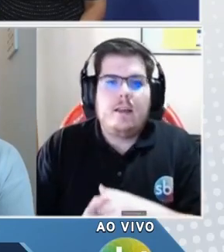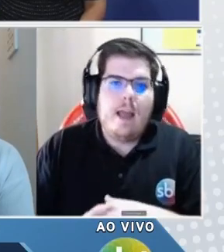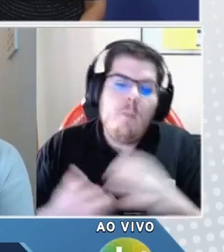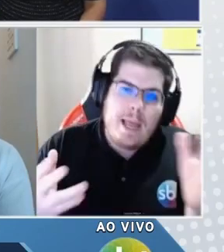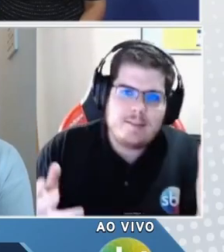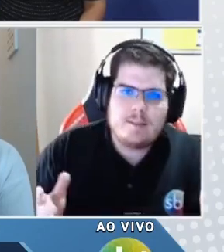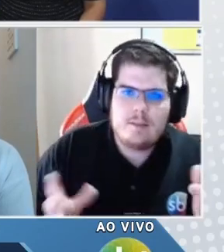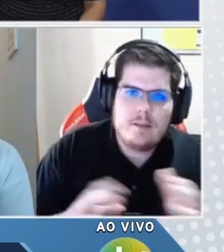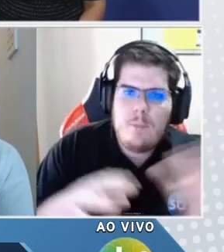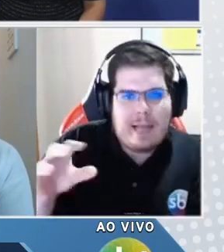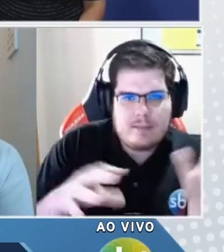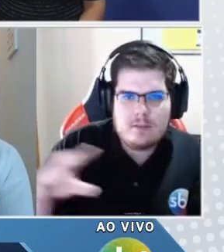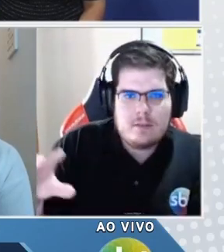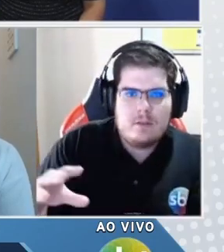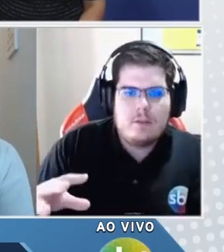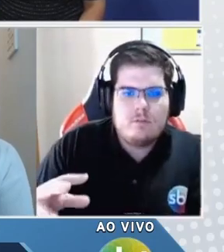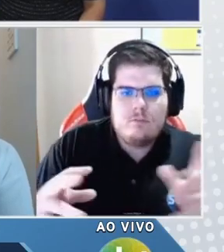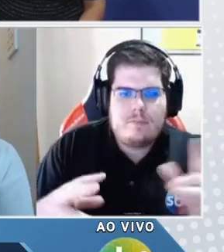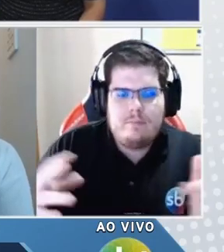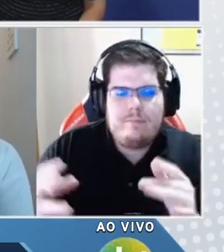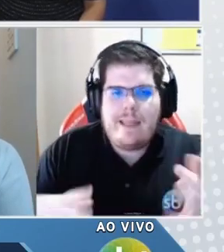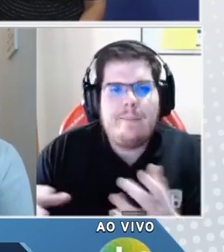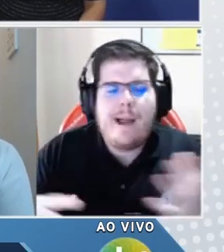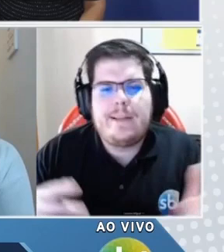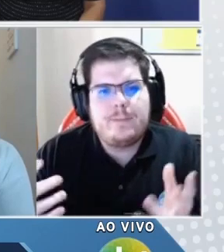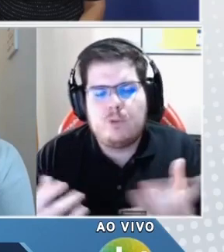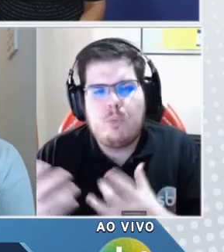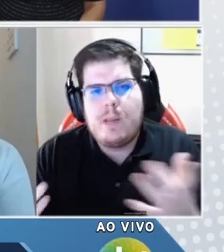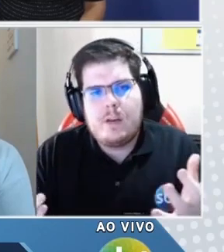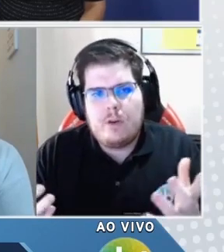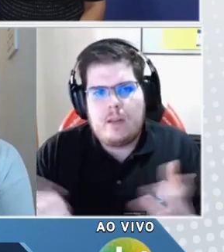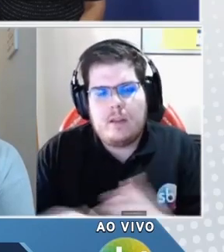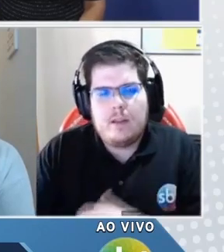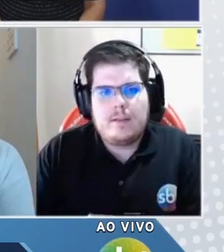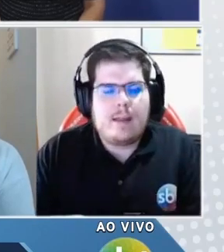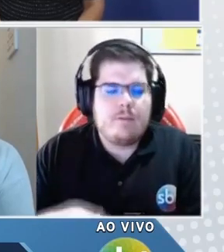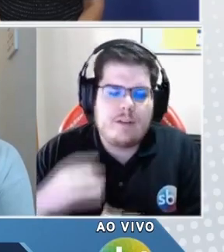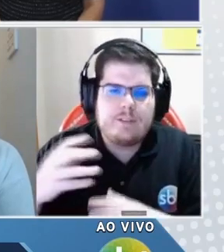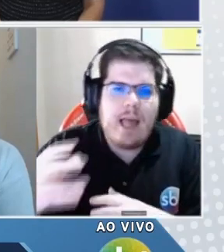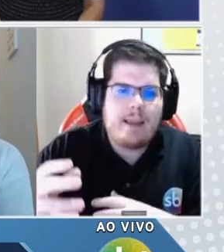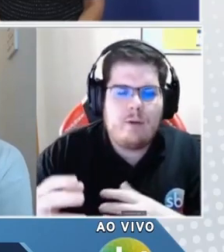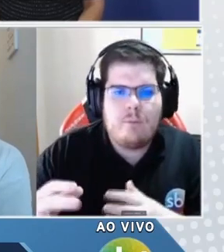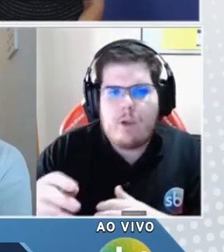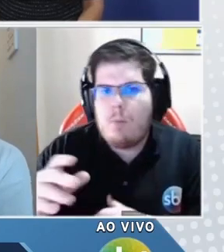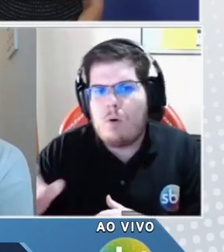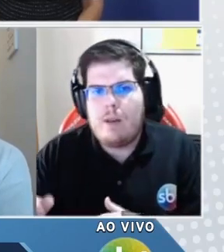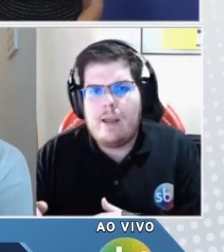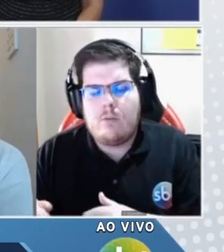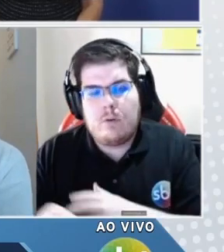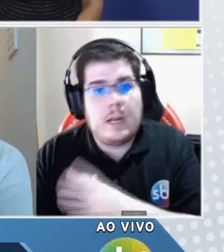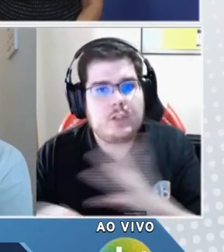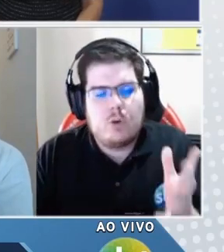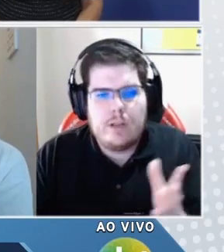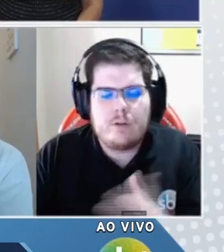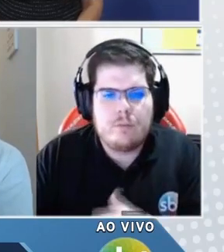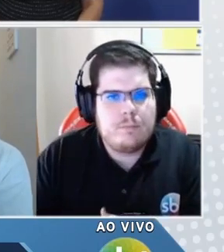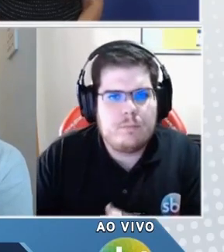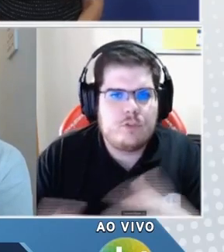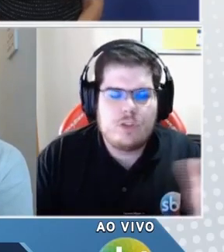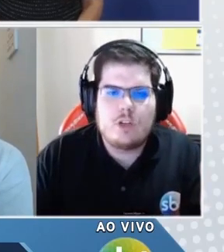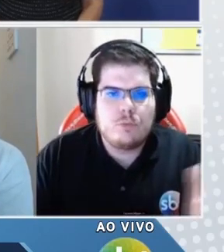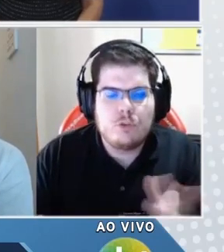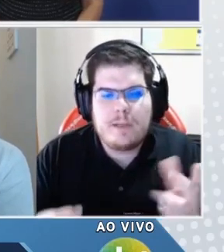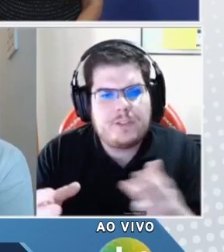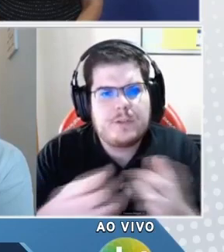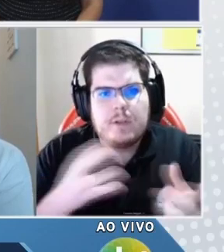né? É o Messi. Não tem mais muito brilho, né? Tem um Ter Stegen, que é um bom goleiro, um grande goleiro,